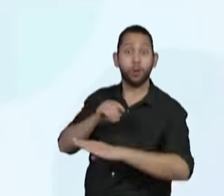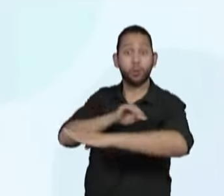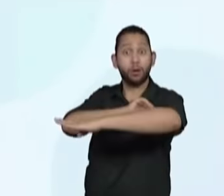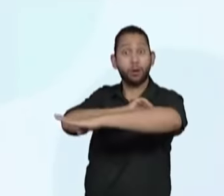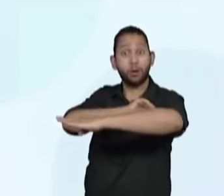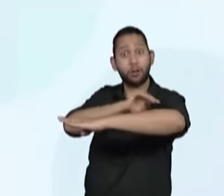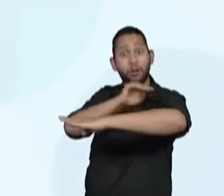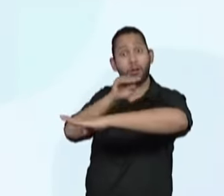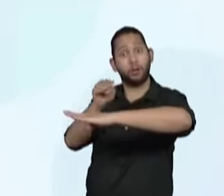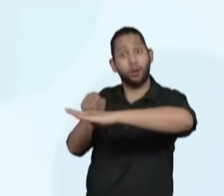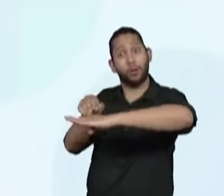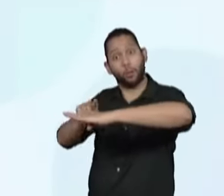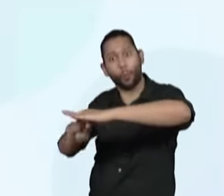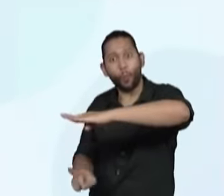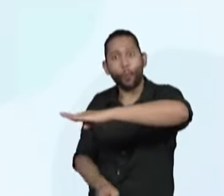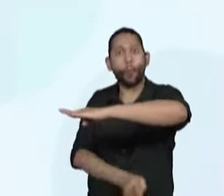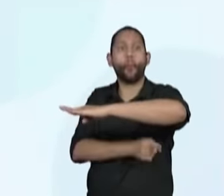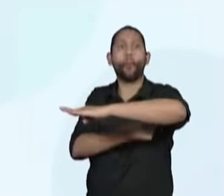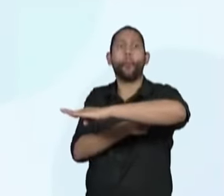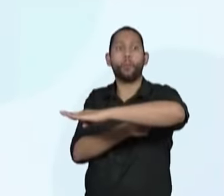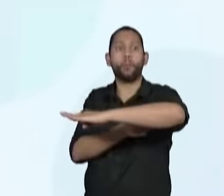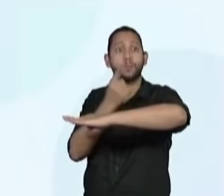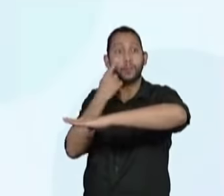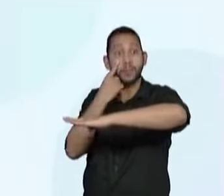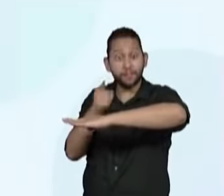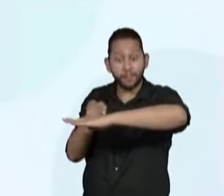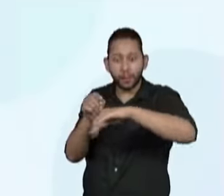entre o vão, né, e